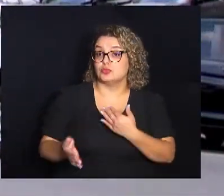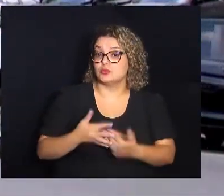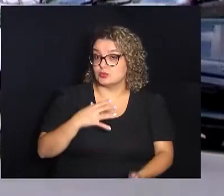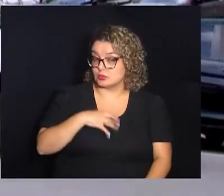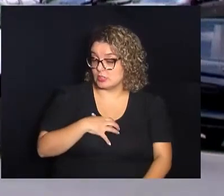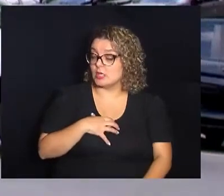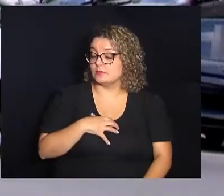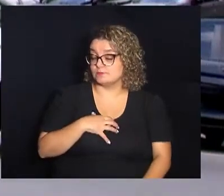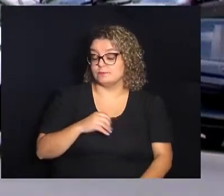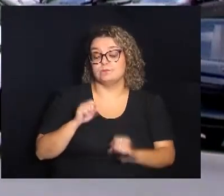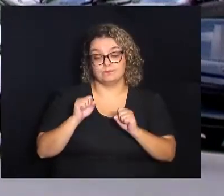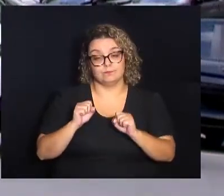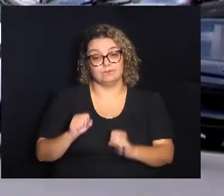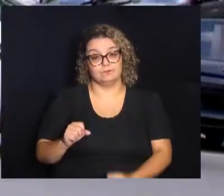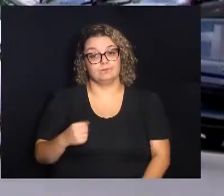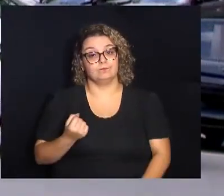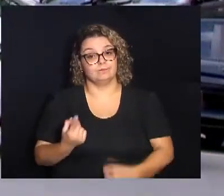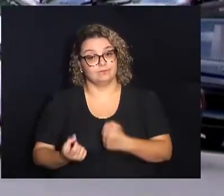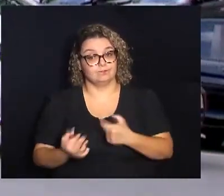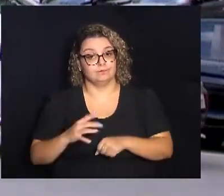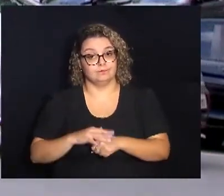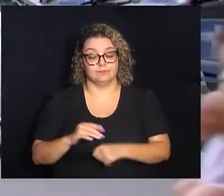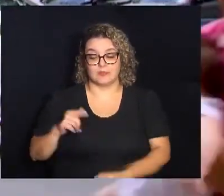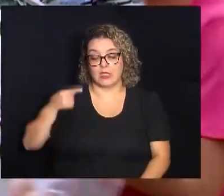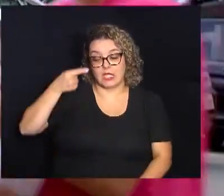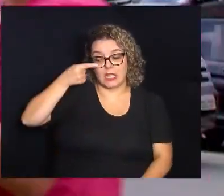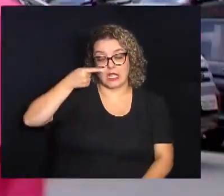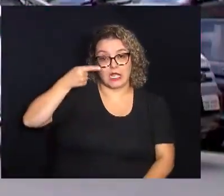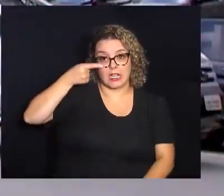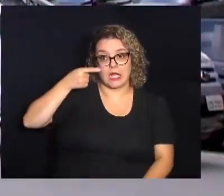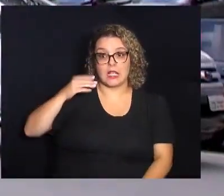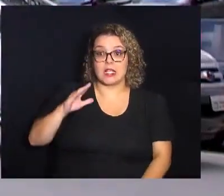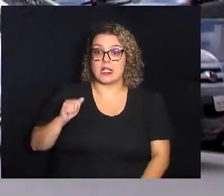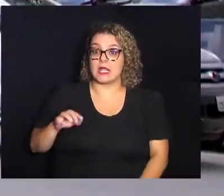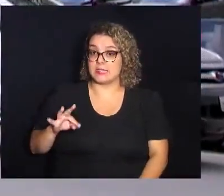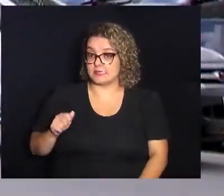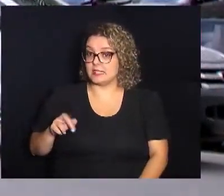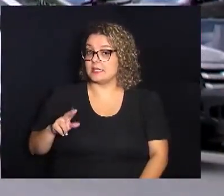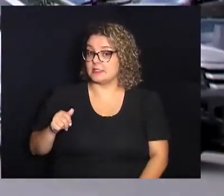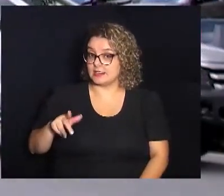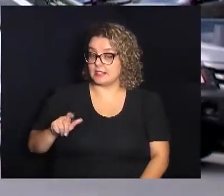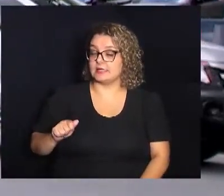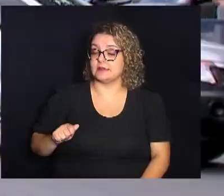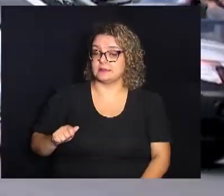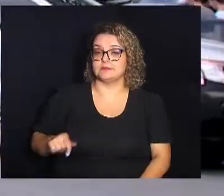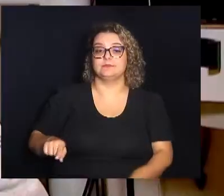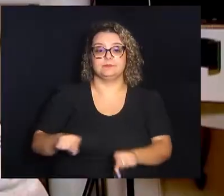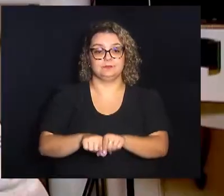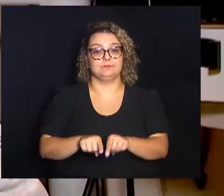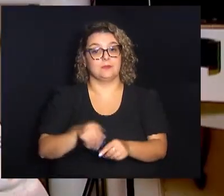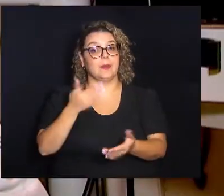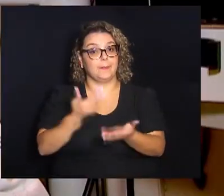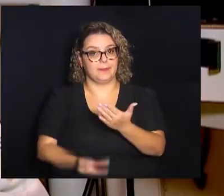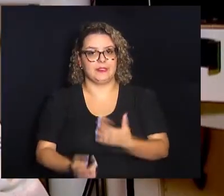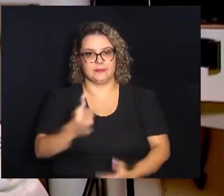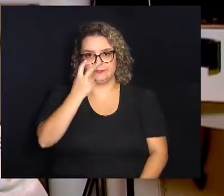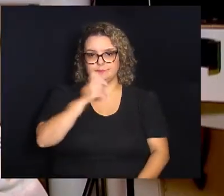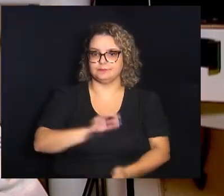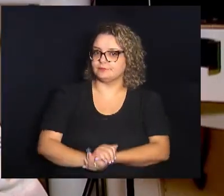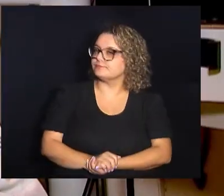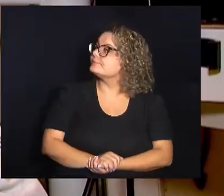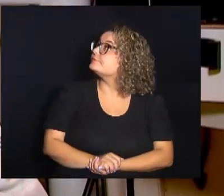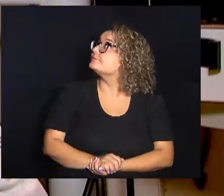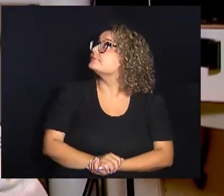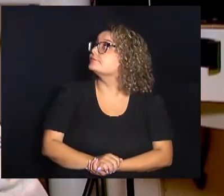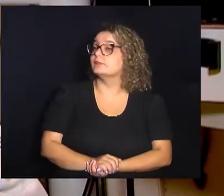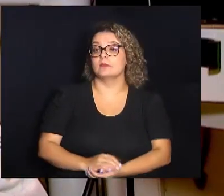medicamento pode causar algumas doenças como glaucoma e catarata, uma das principais causas da perda de visão. O brasileiro tem